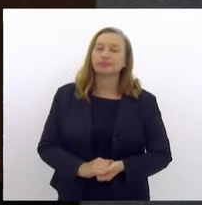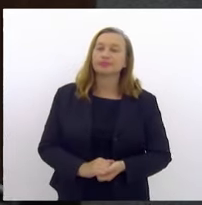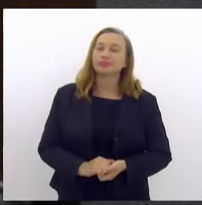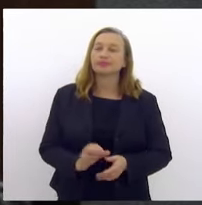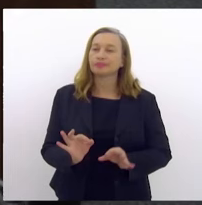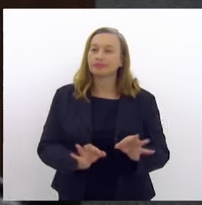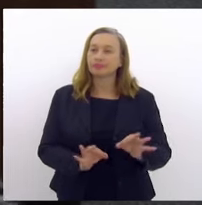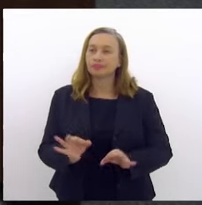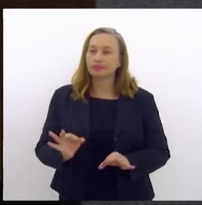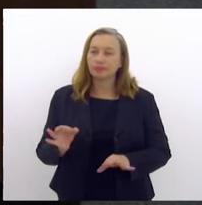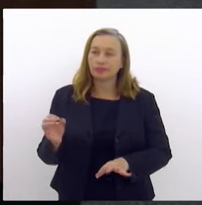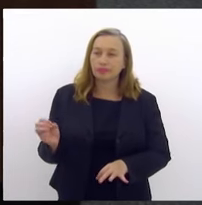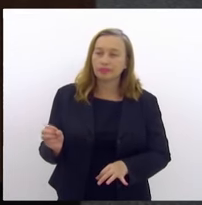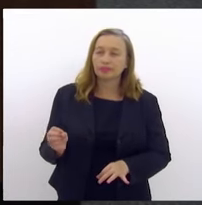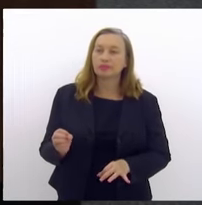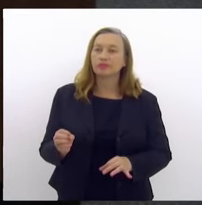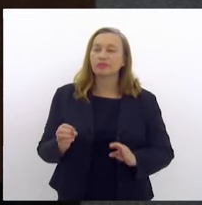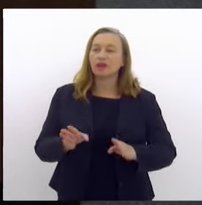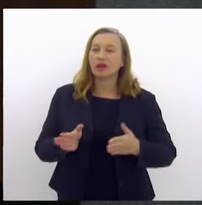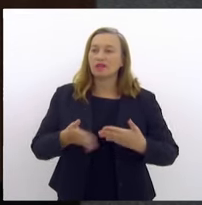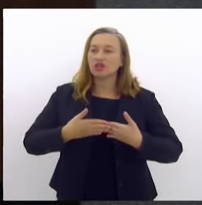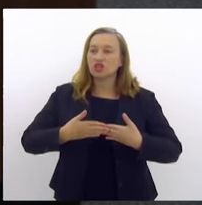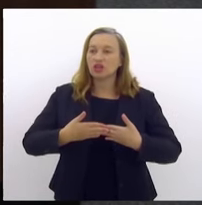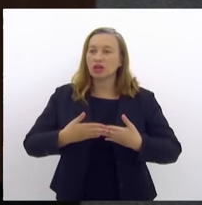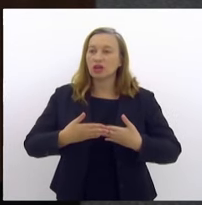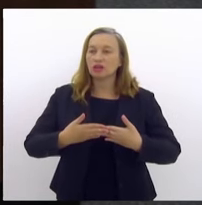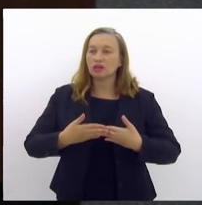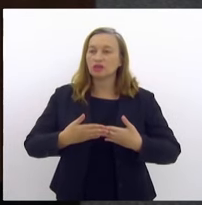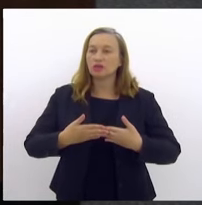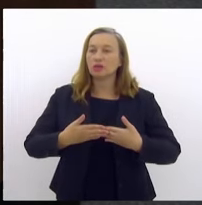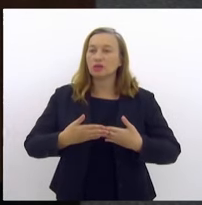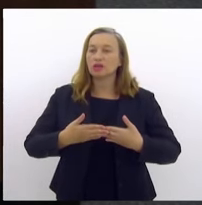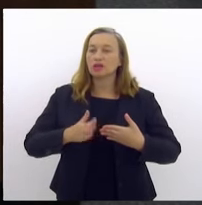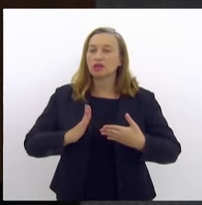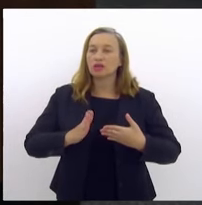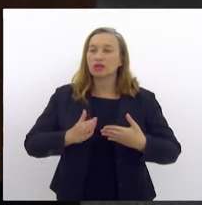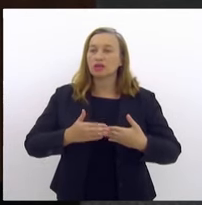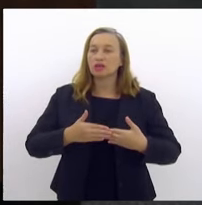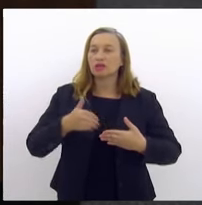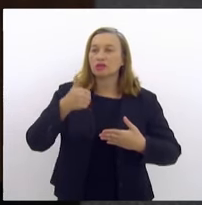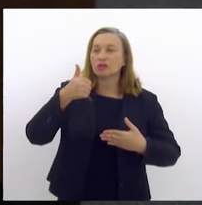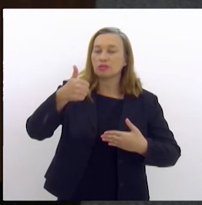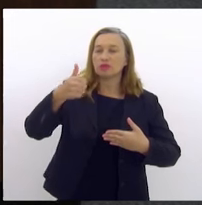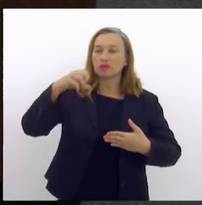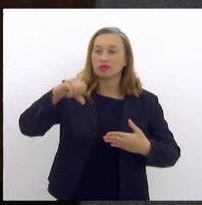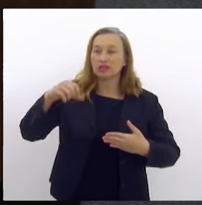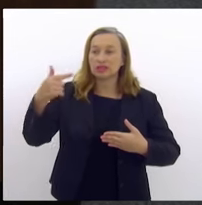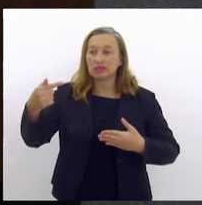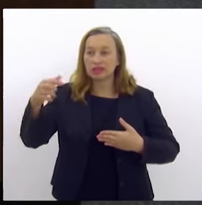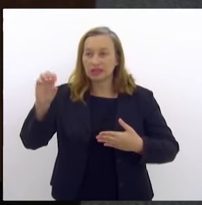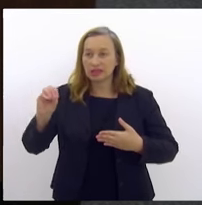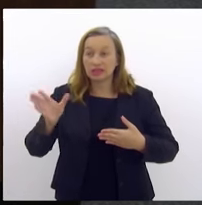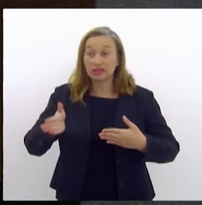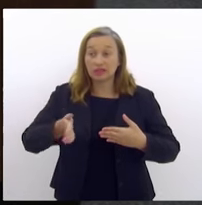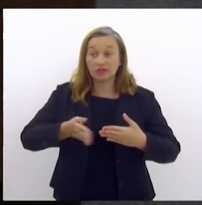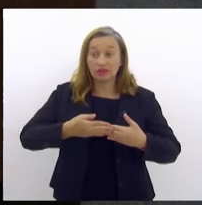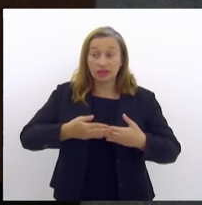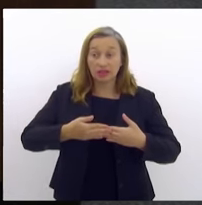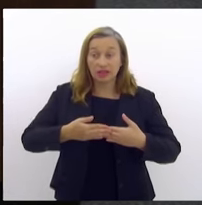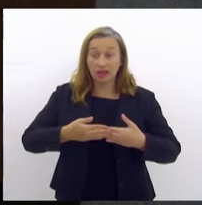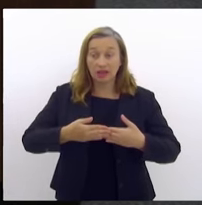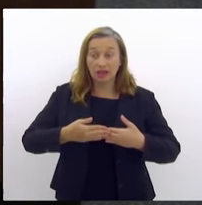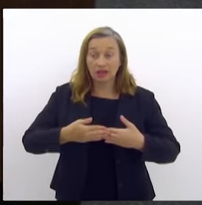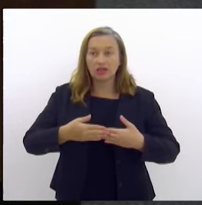mercado, que estava fechado desde o final da década de 70, senhor presidente. Um mercado que é da década de